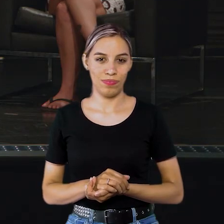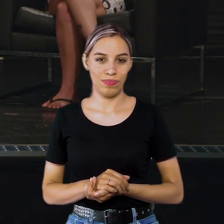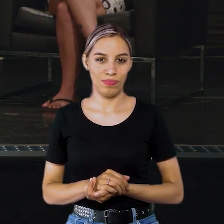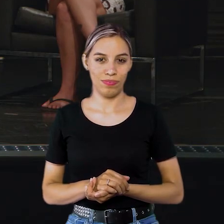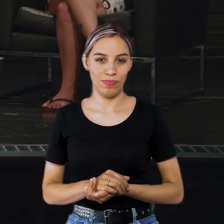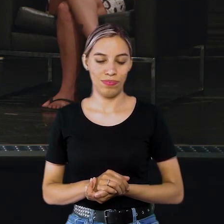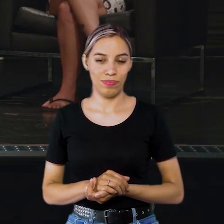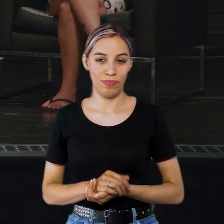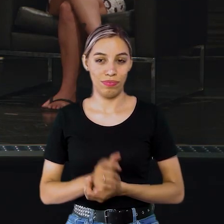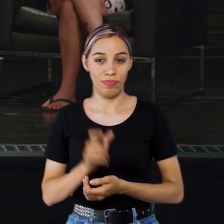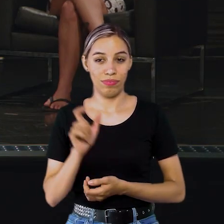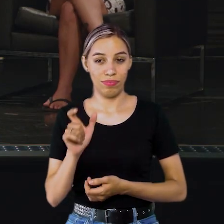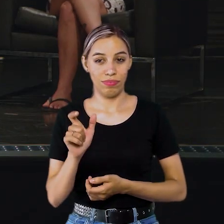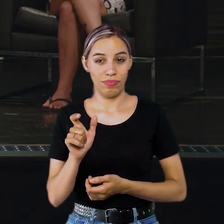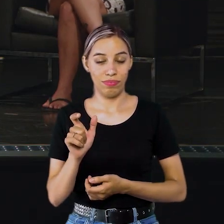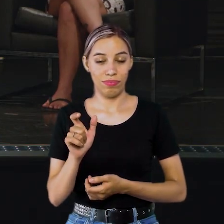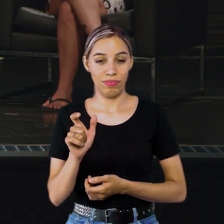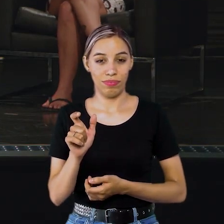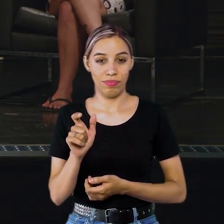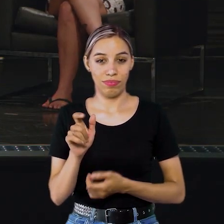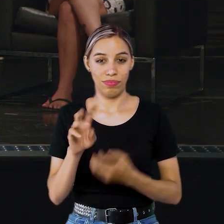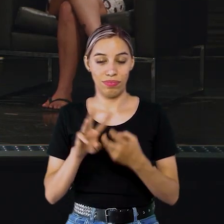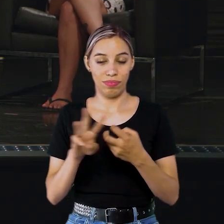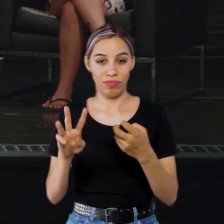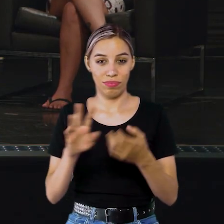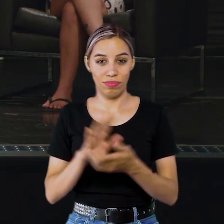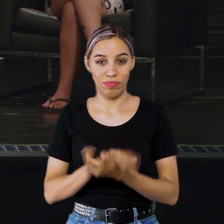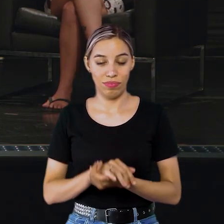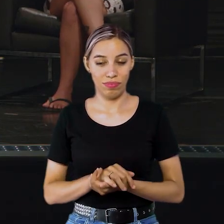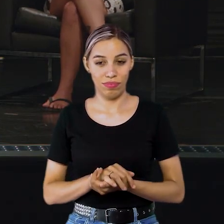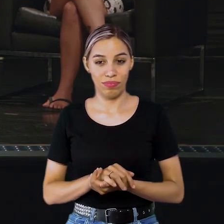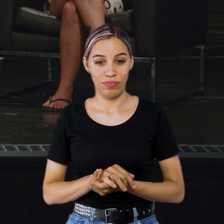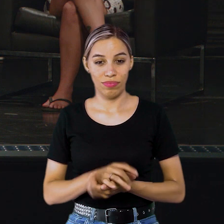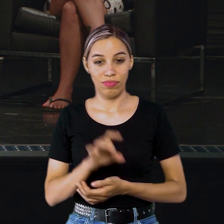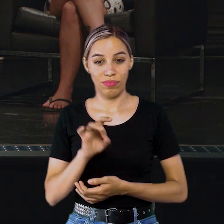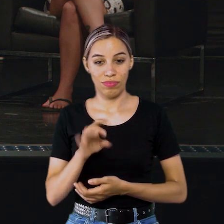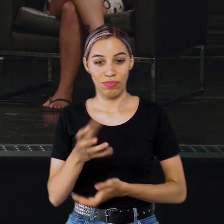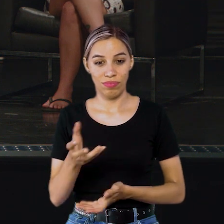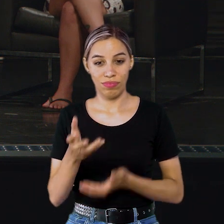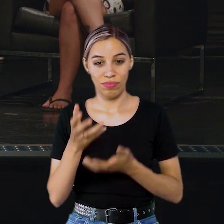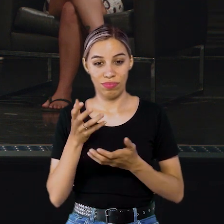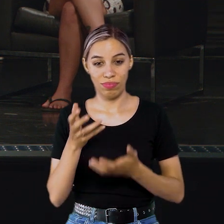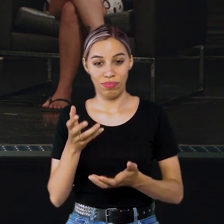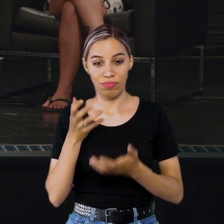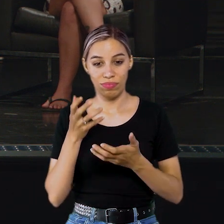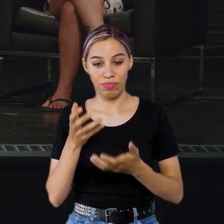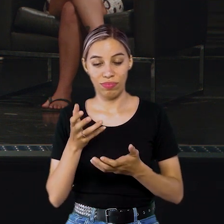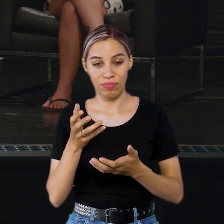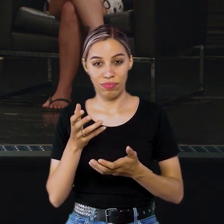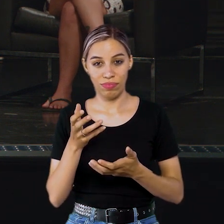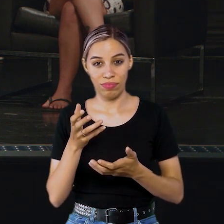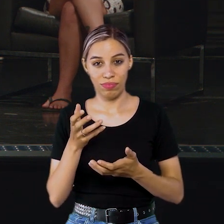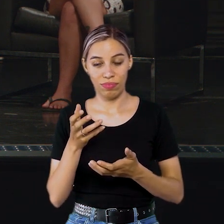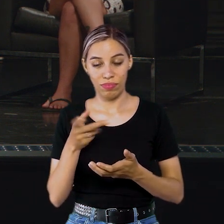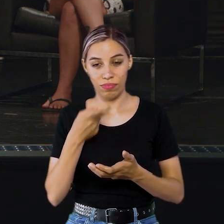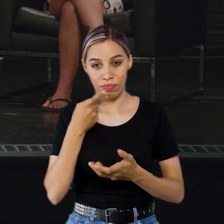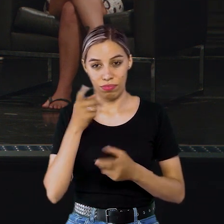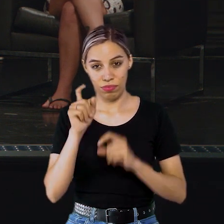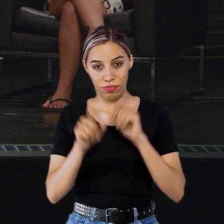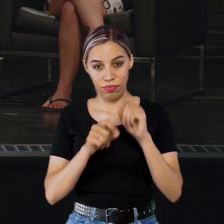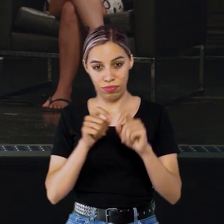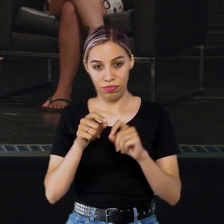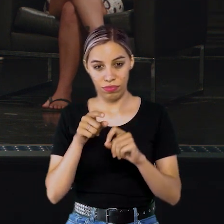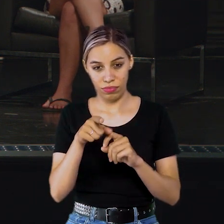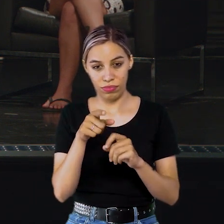Reveté, tchau, reveté, popiguá. E eu queria só comentar que